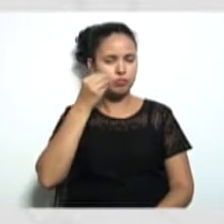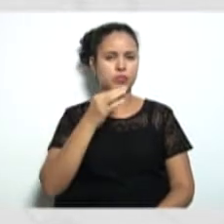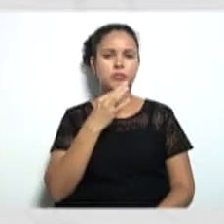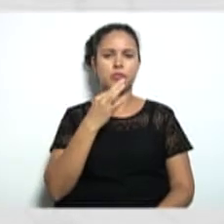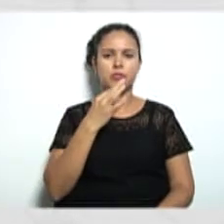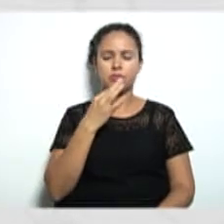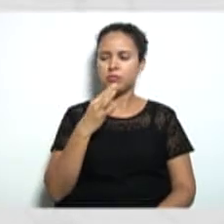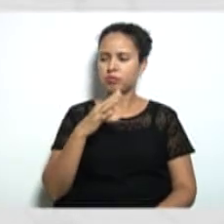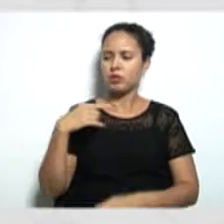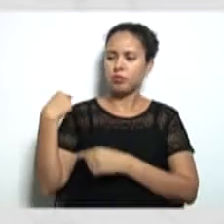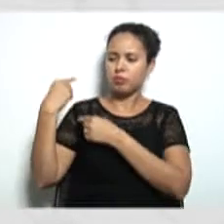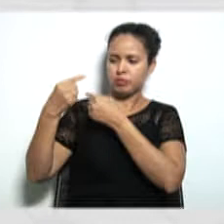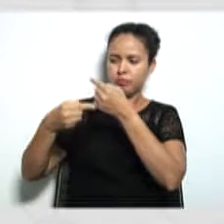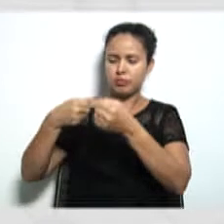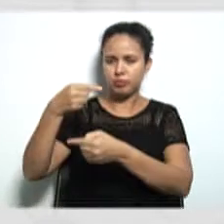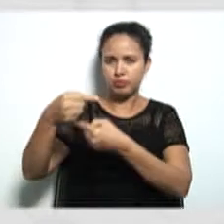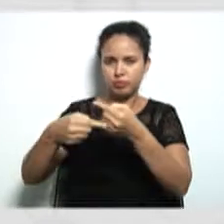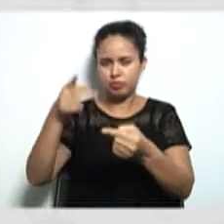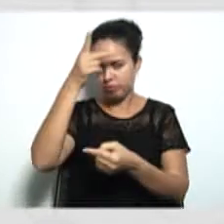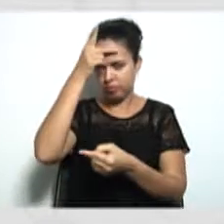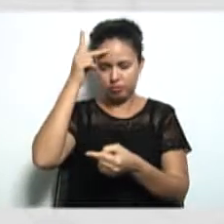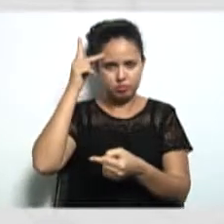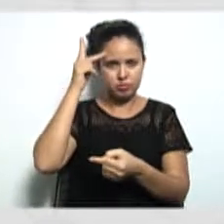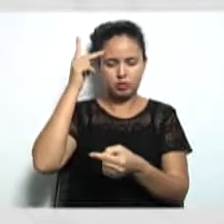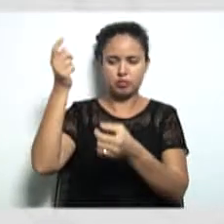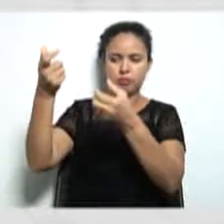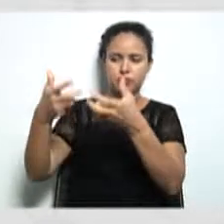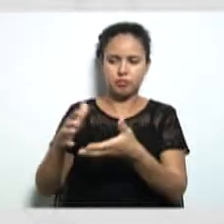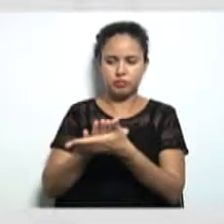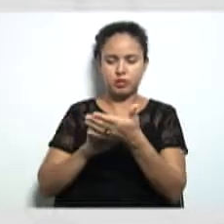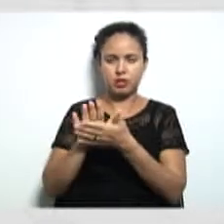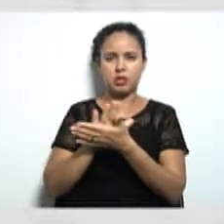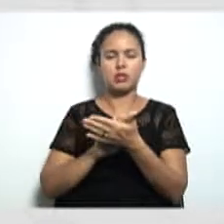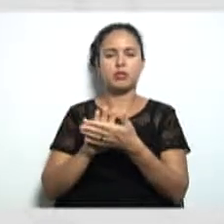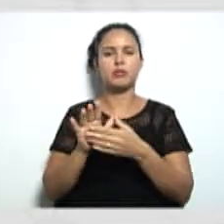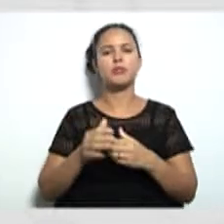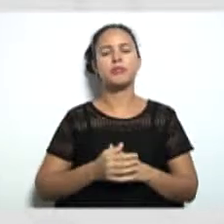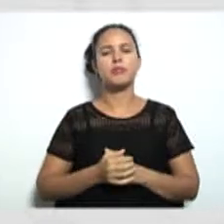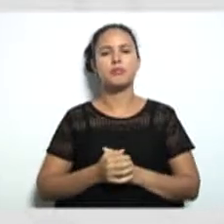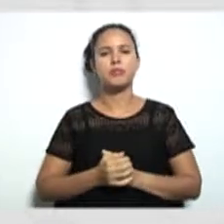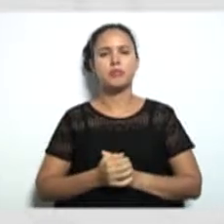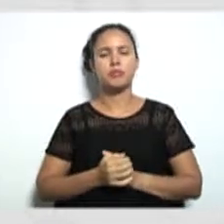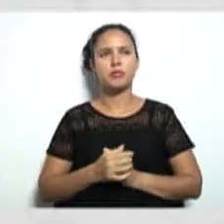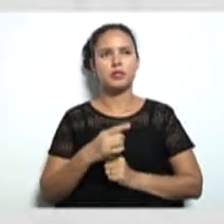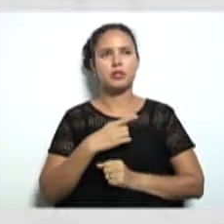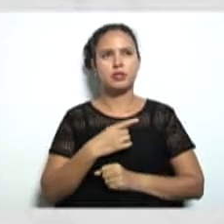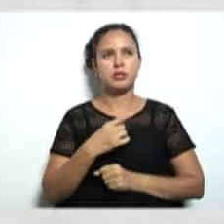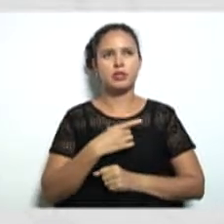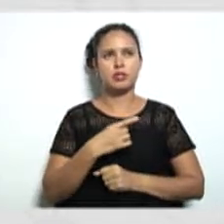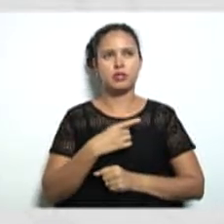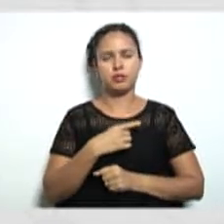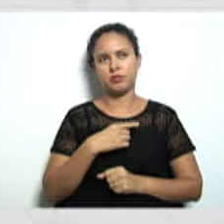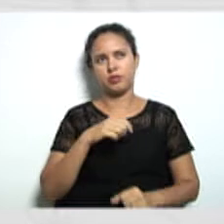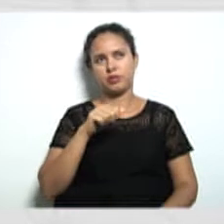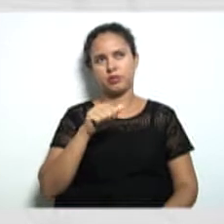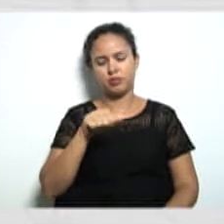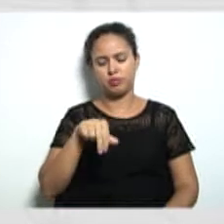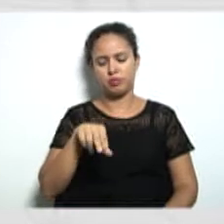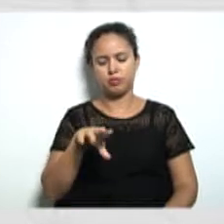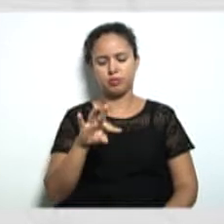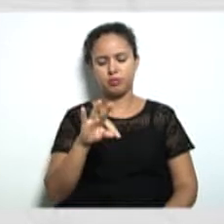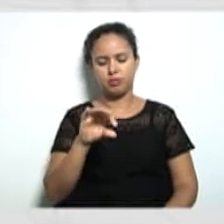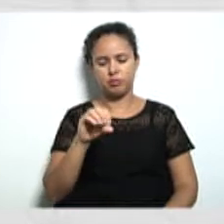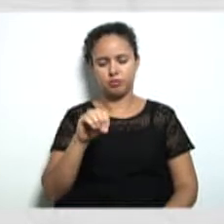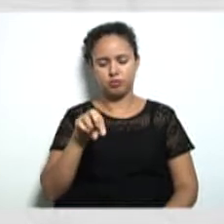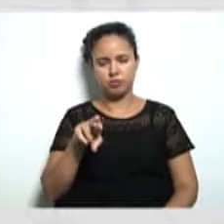outras pessoas que também não sabem explicá-lo. Então, aqui a gente tem, olha, o autor, o ano, né, da